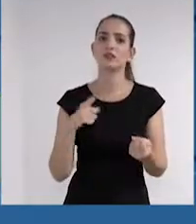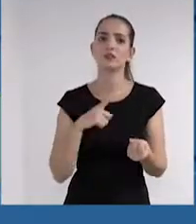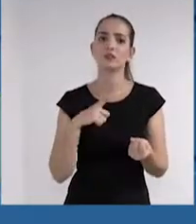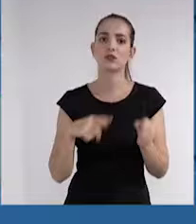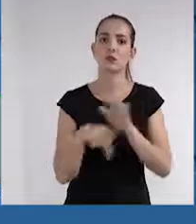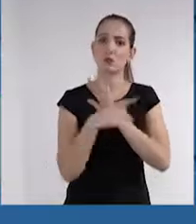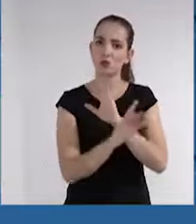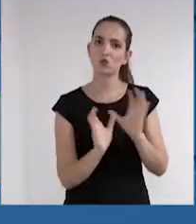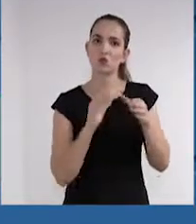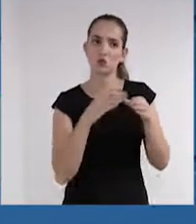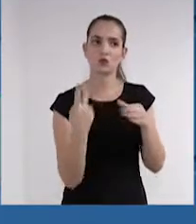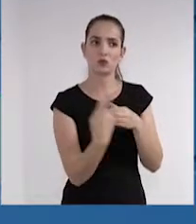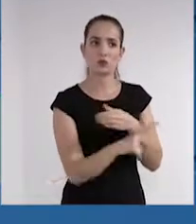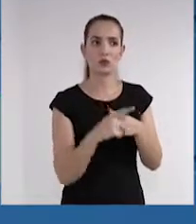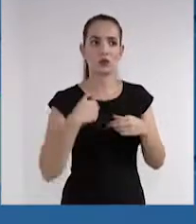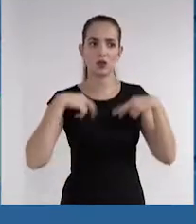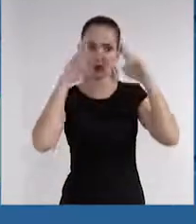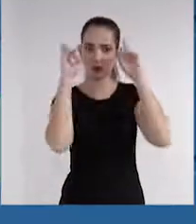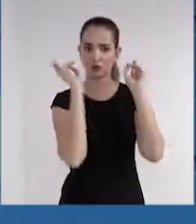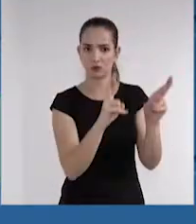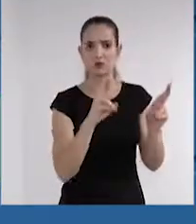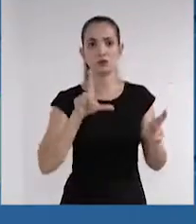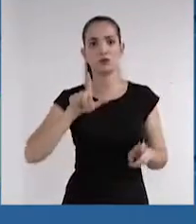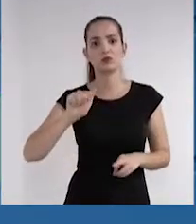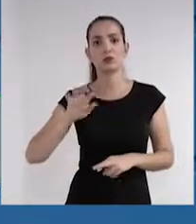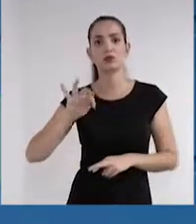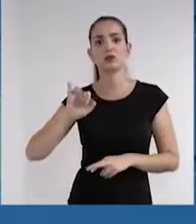ele pertence e tem razão, e eu respeito. Agora, por